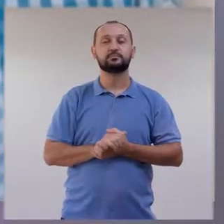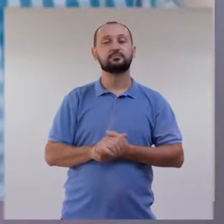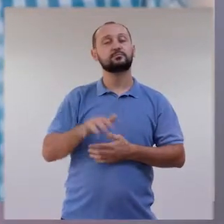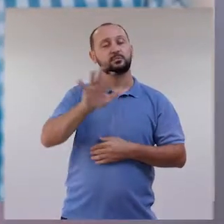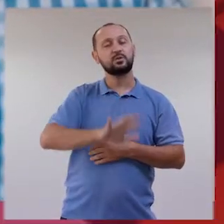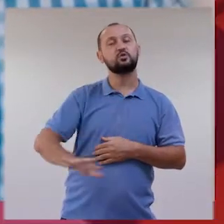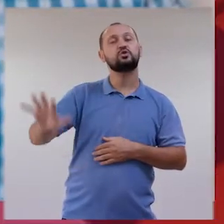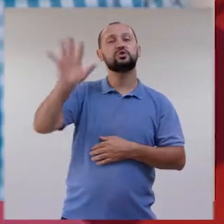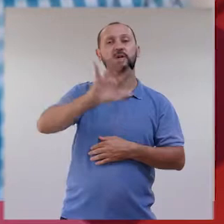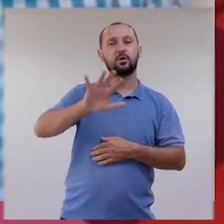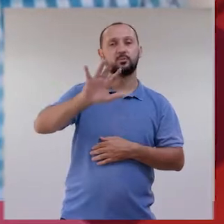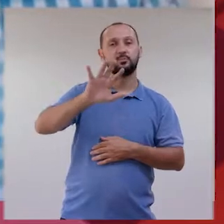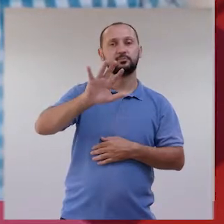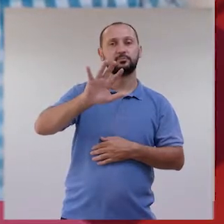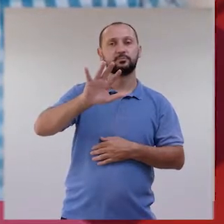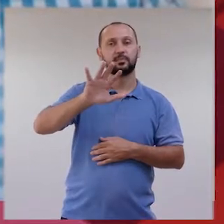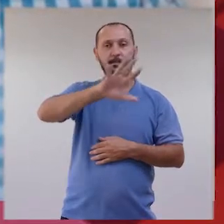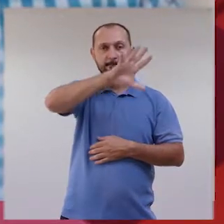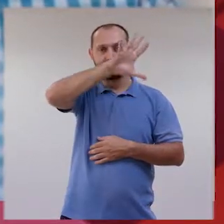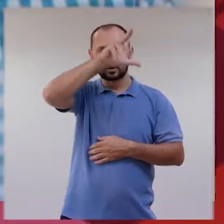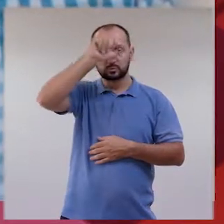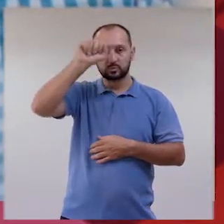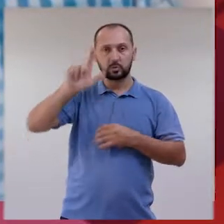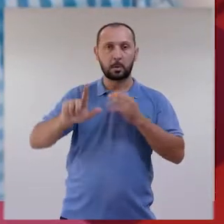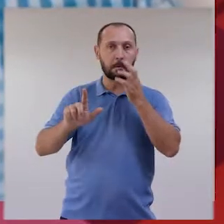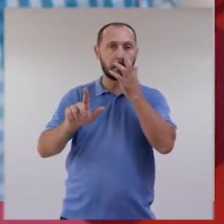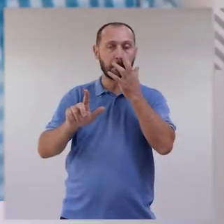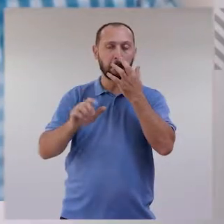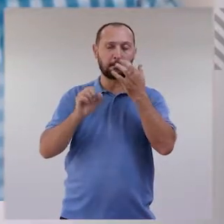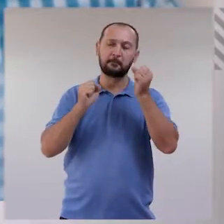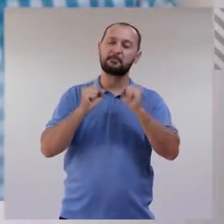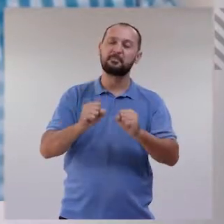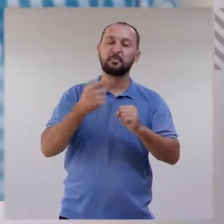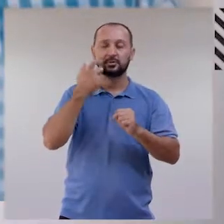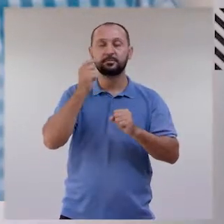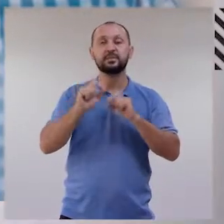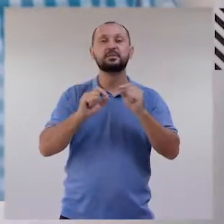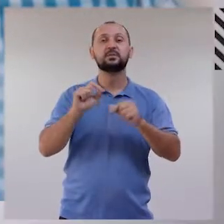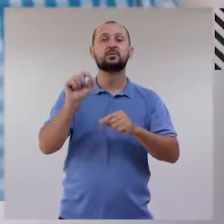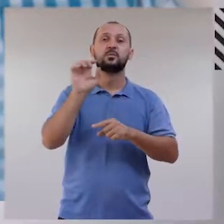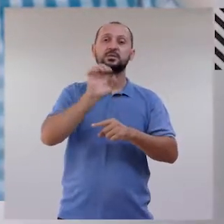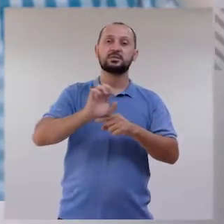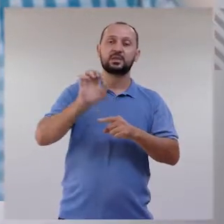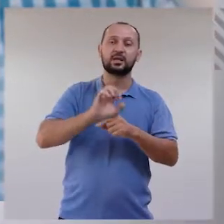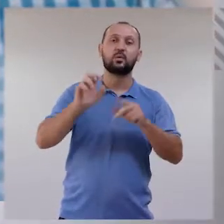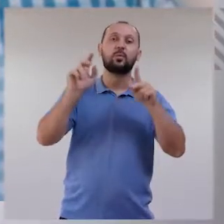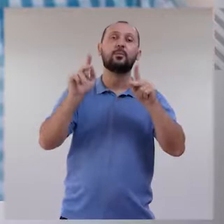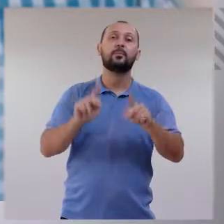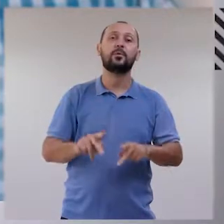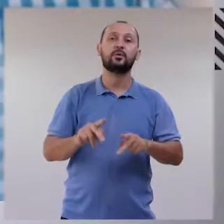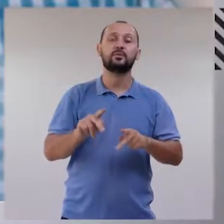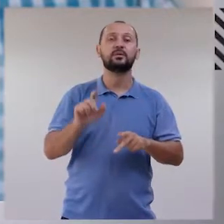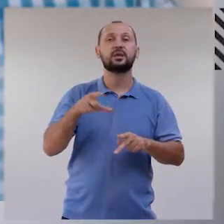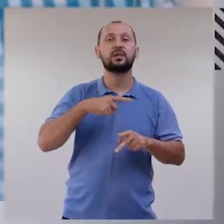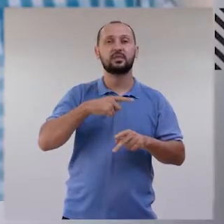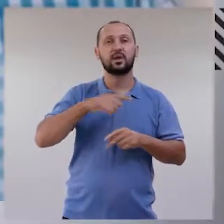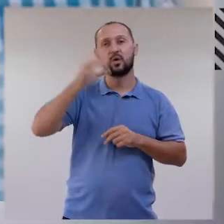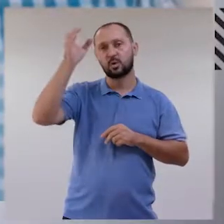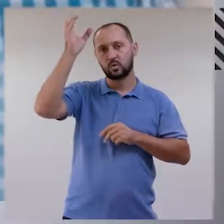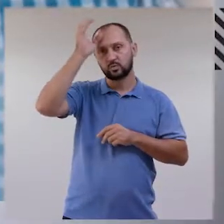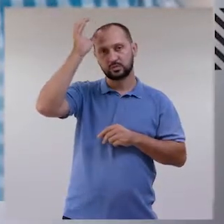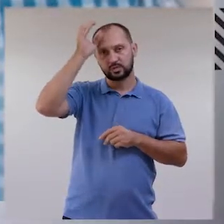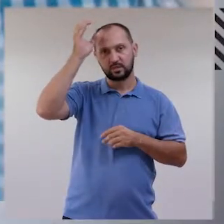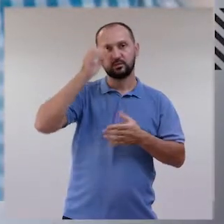maneira geral, o sul-mato-grossense, né, o Mato Grosso do Sul, a gente pode classificar como um estado, como uma população que